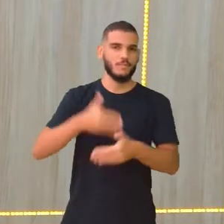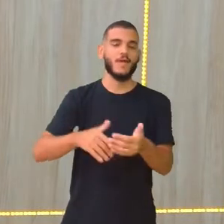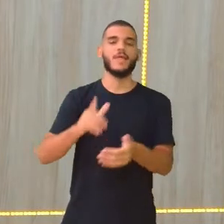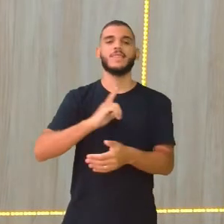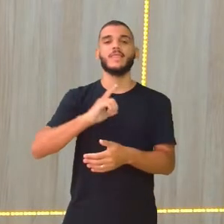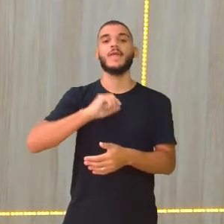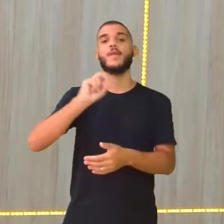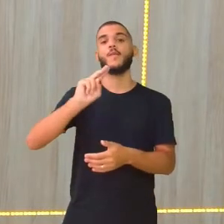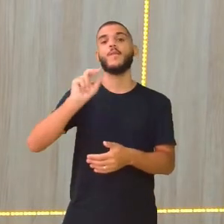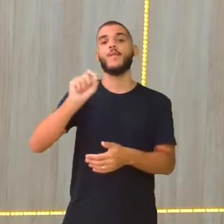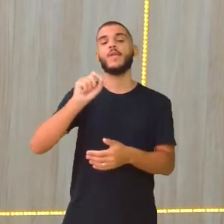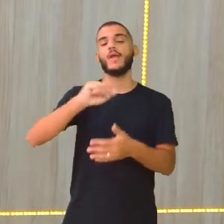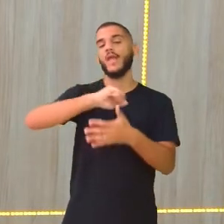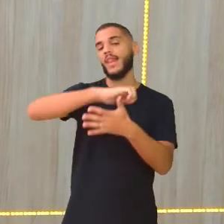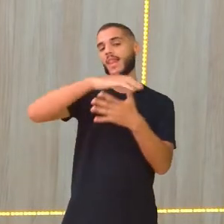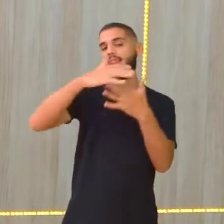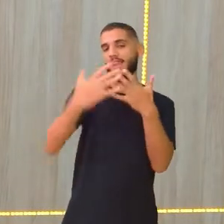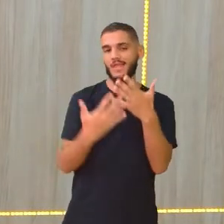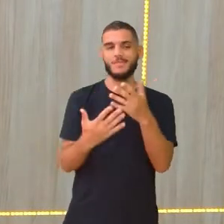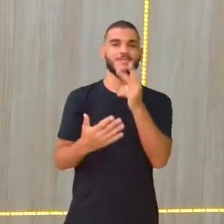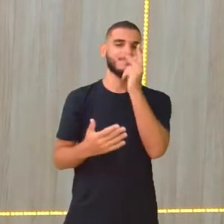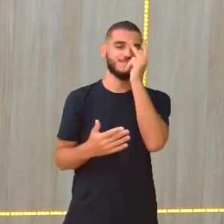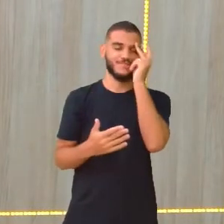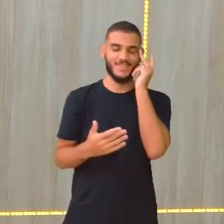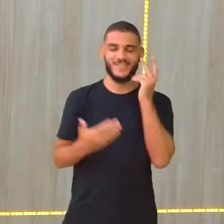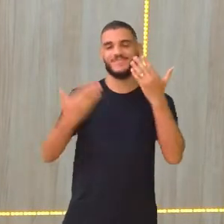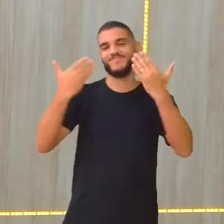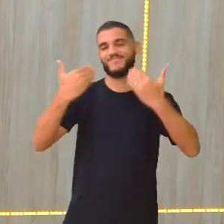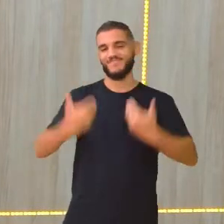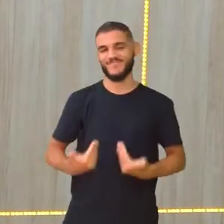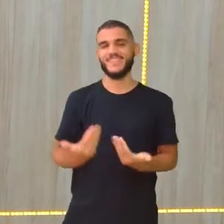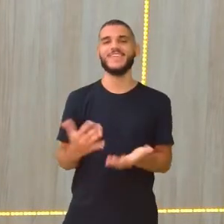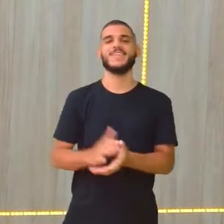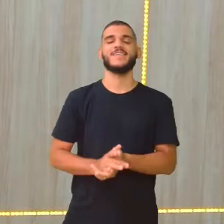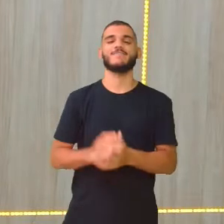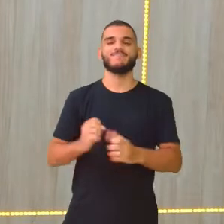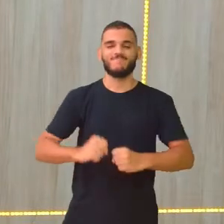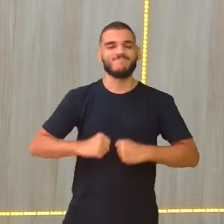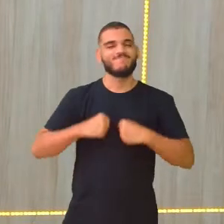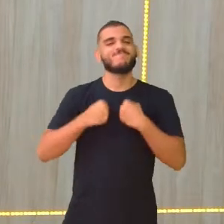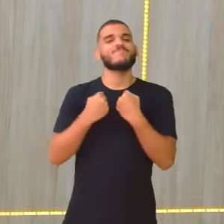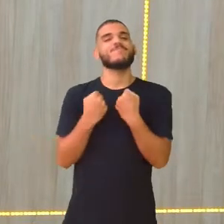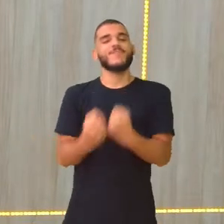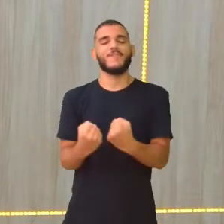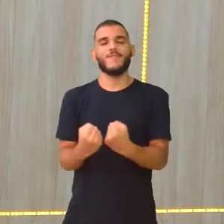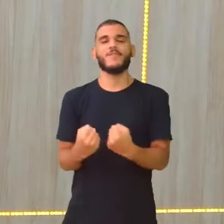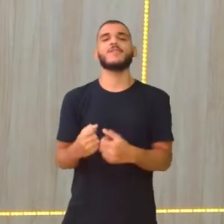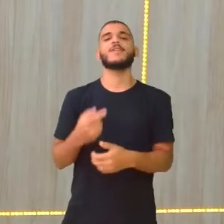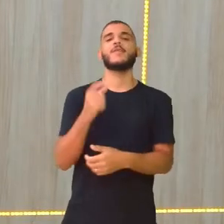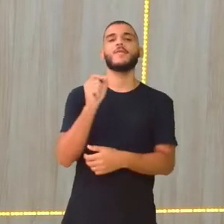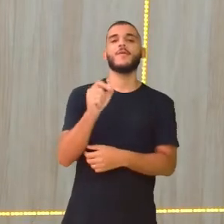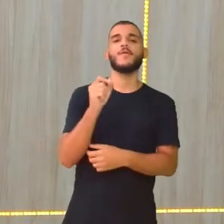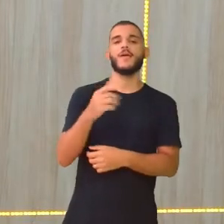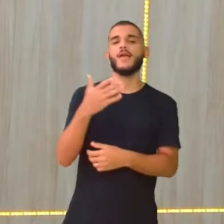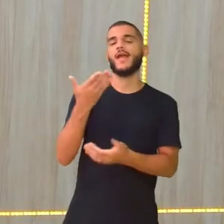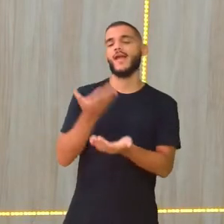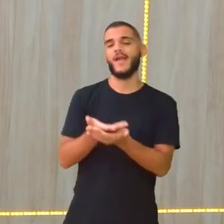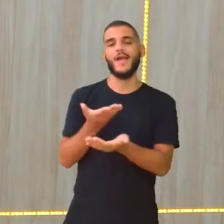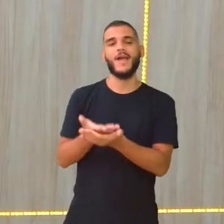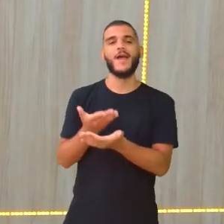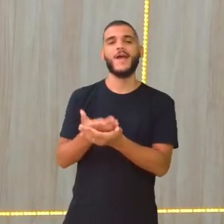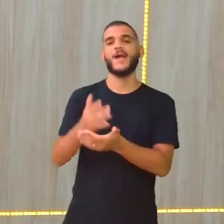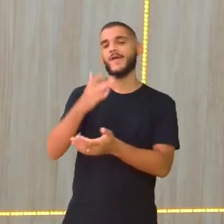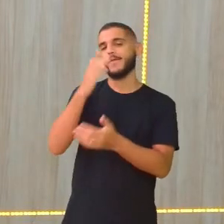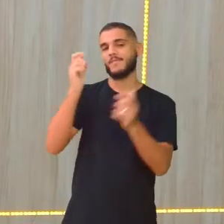língua brasileira de sinais. E o nosso querido Crisma está aqui, ó, se esforçando, dando o seu melhor para que essa aula também chegue até